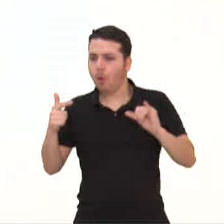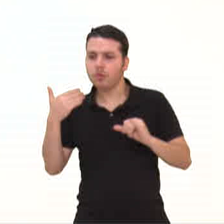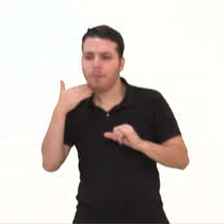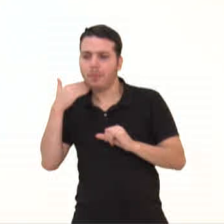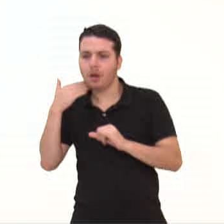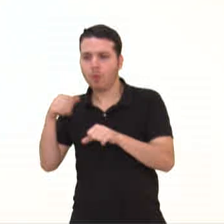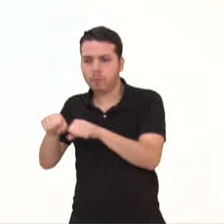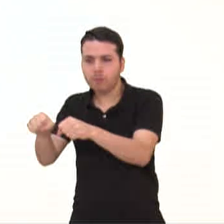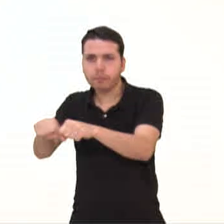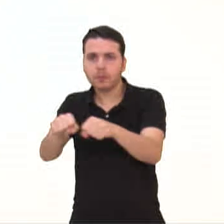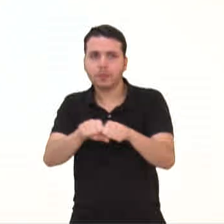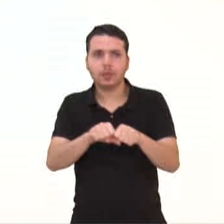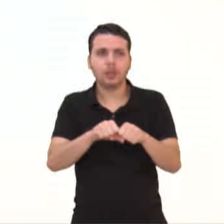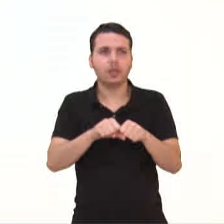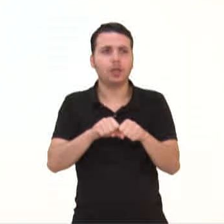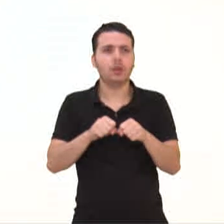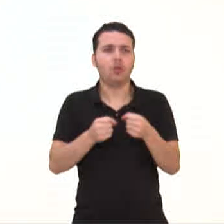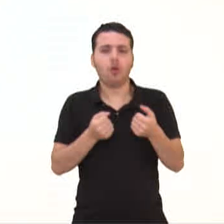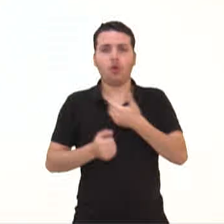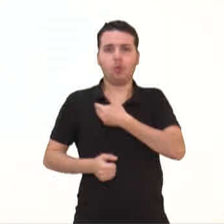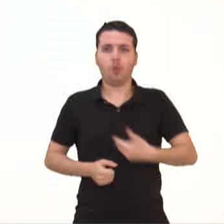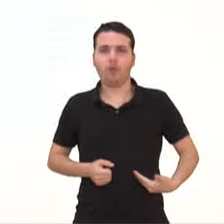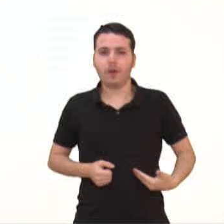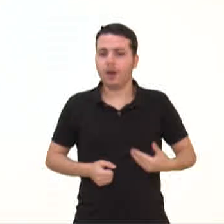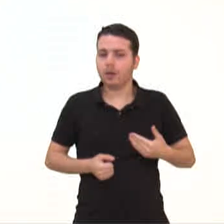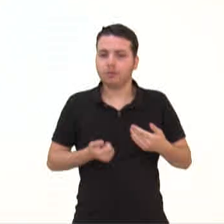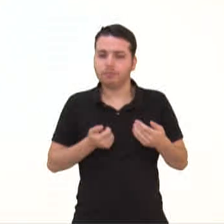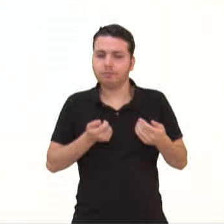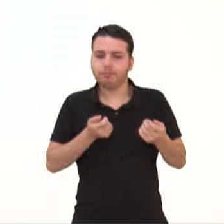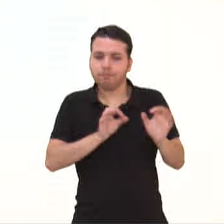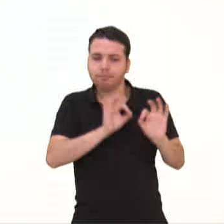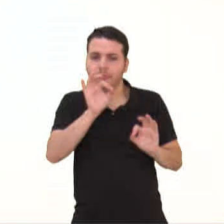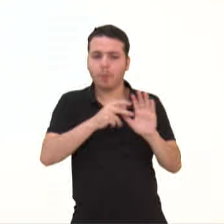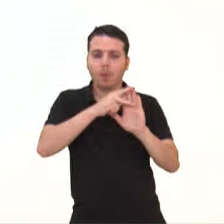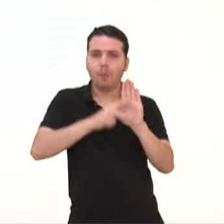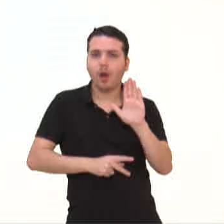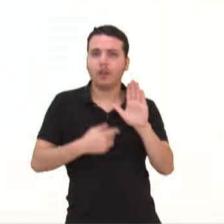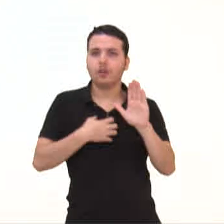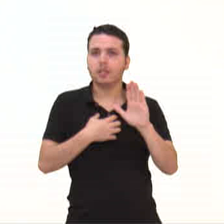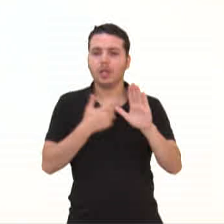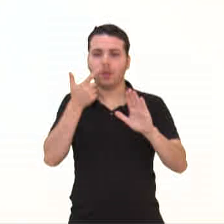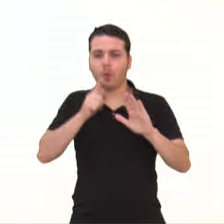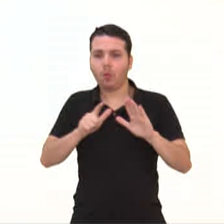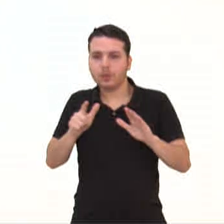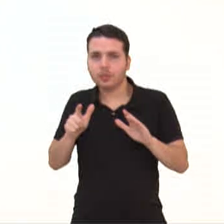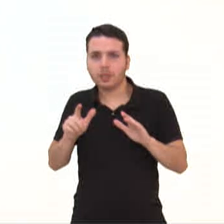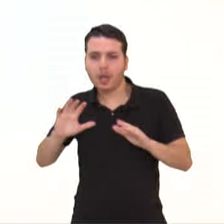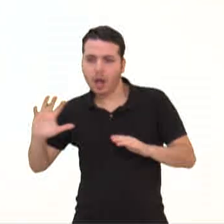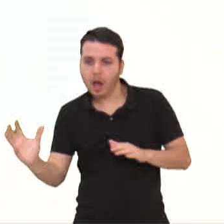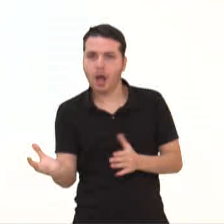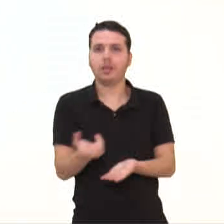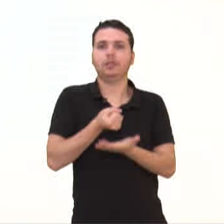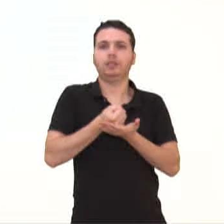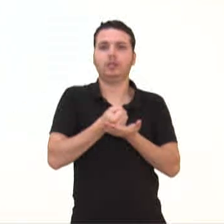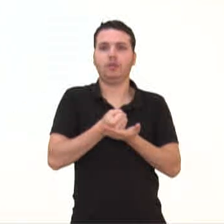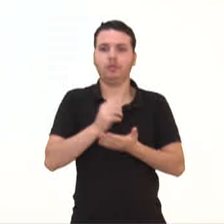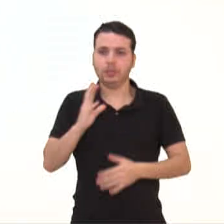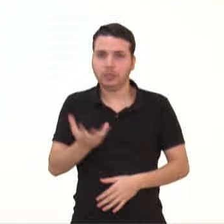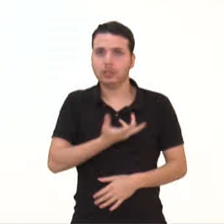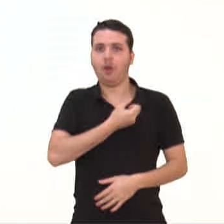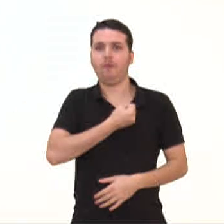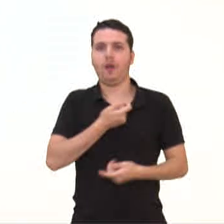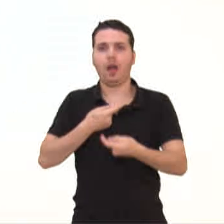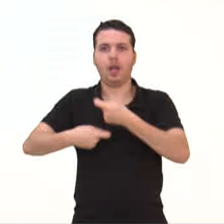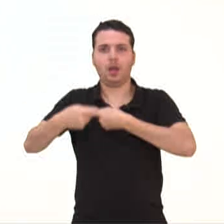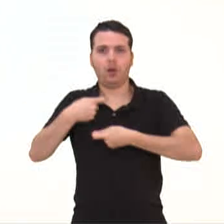anunciaram planos de socorro à economia, injetando bilhões em bancos. E aí houve uma grande recessão e desemprego